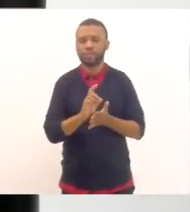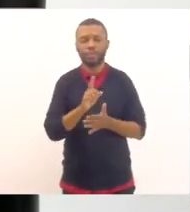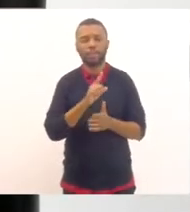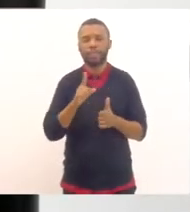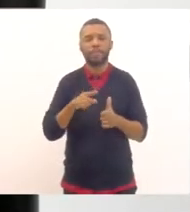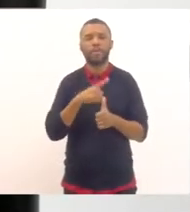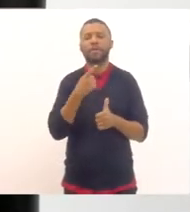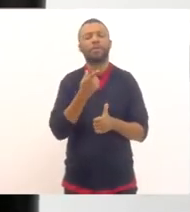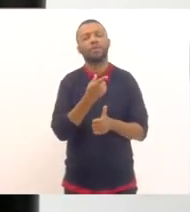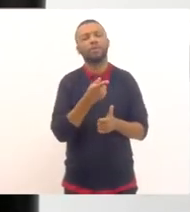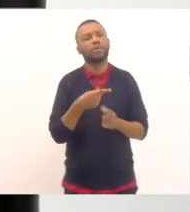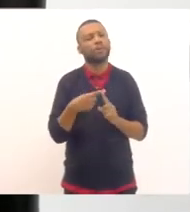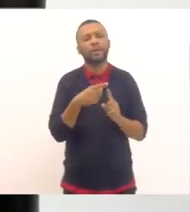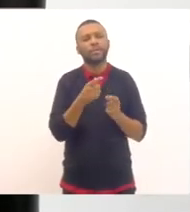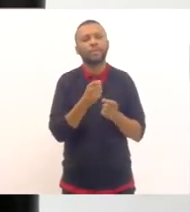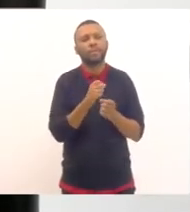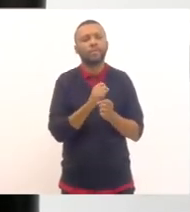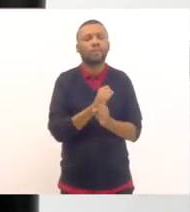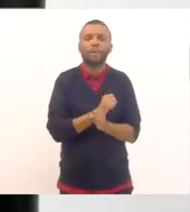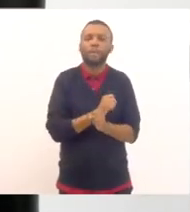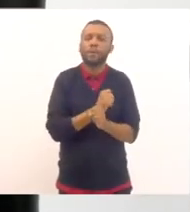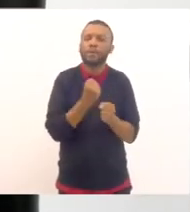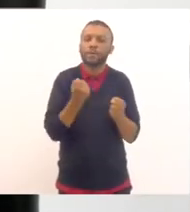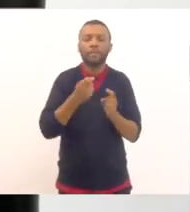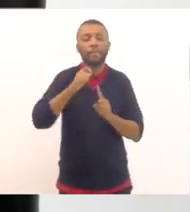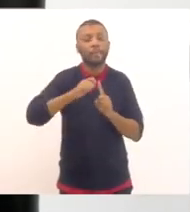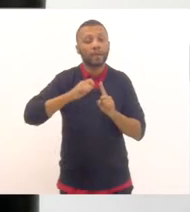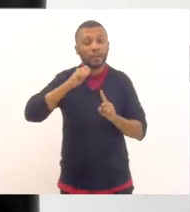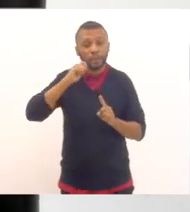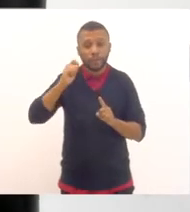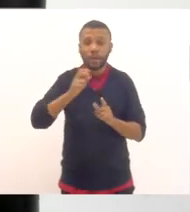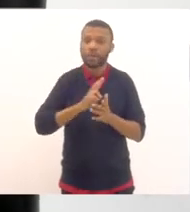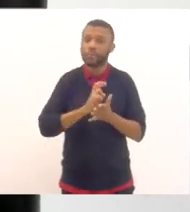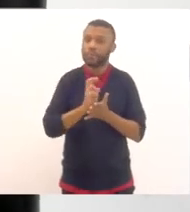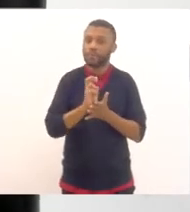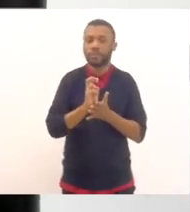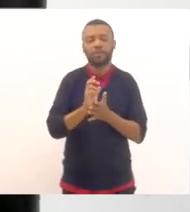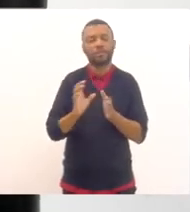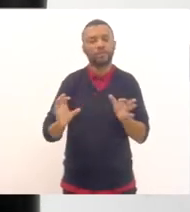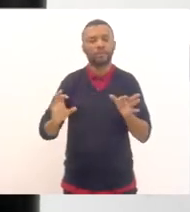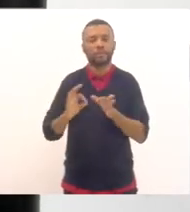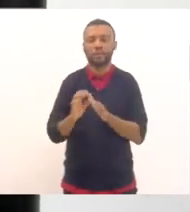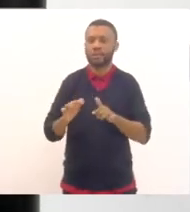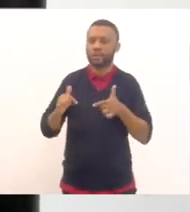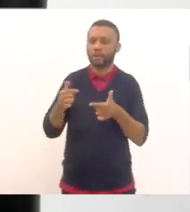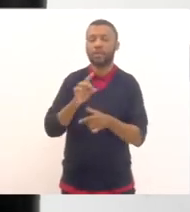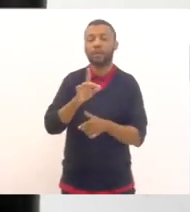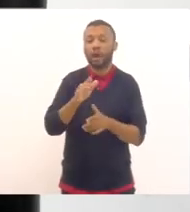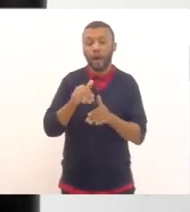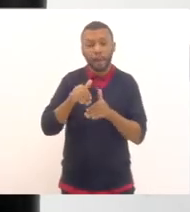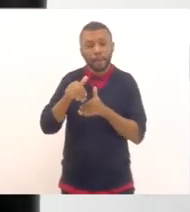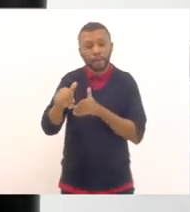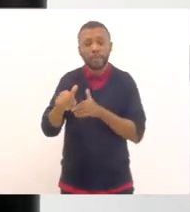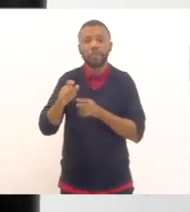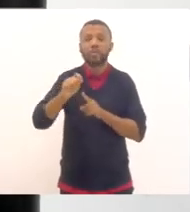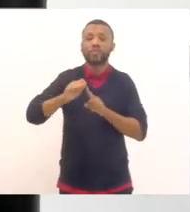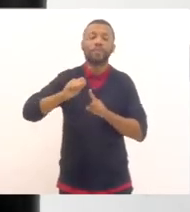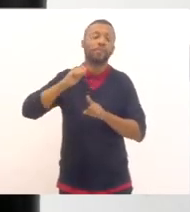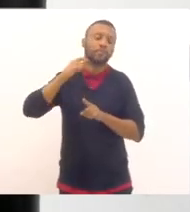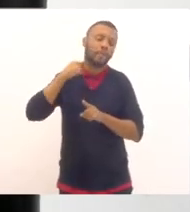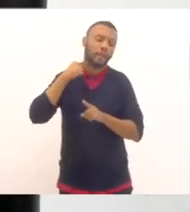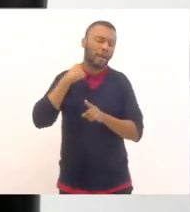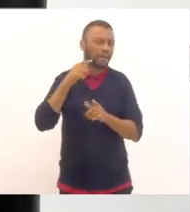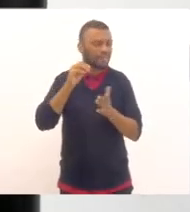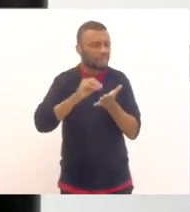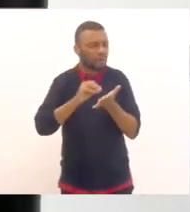que que não foi possível no mês de abril a SuperVia participar da operação Estação segura só a partir de Maio se faltaram meios faltar